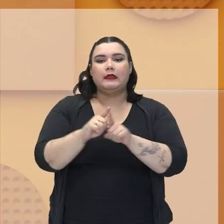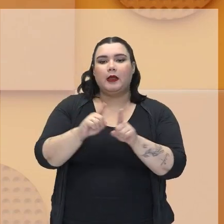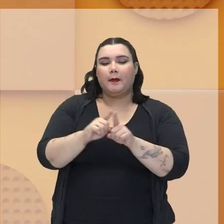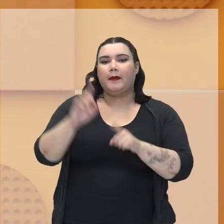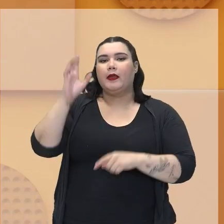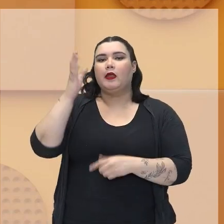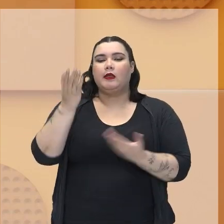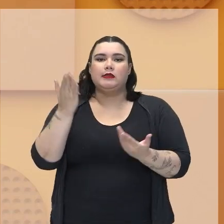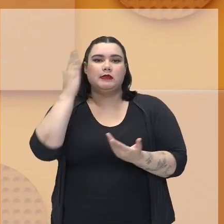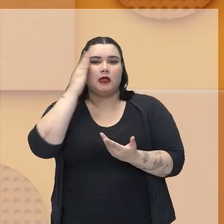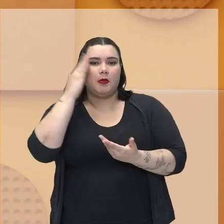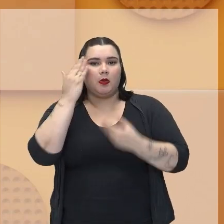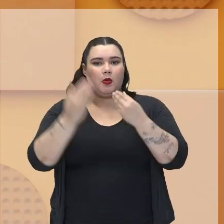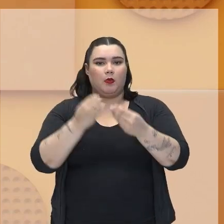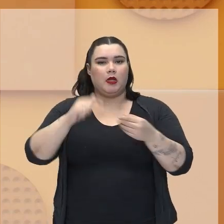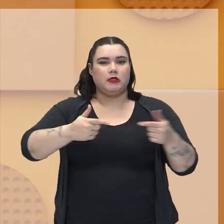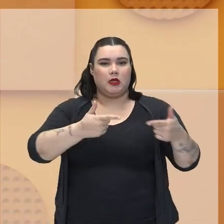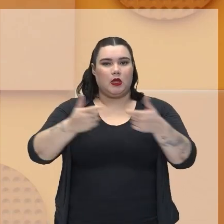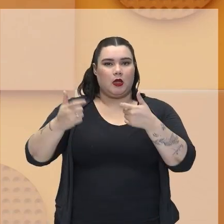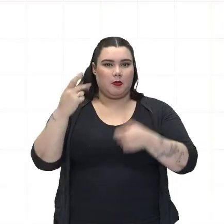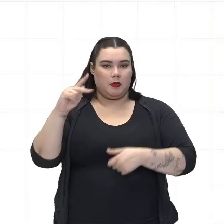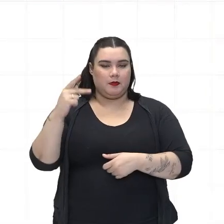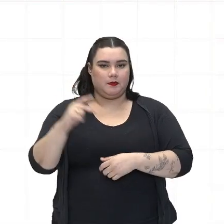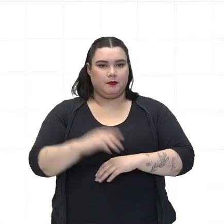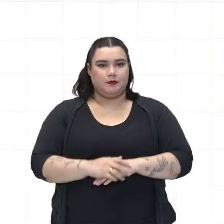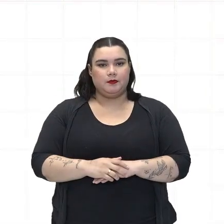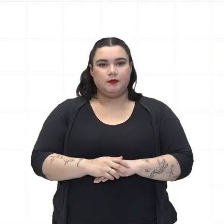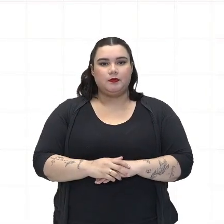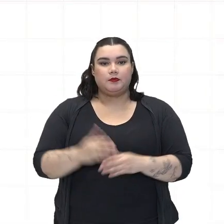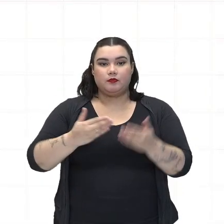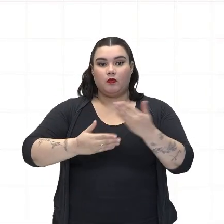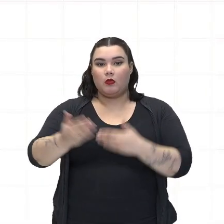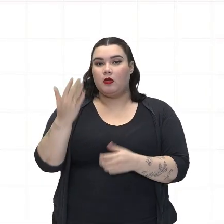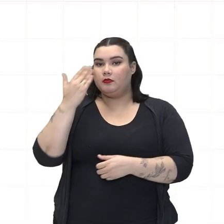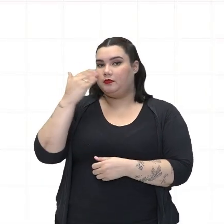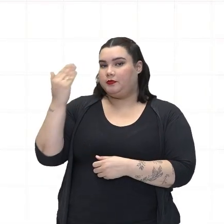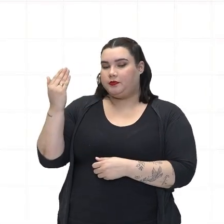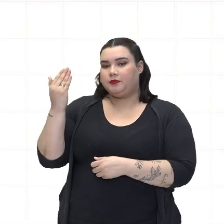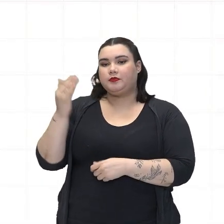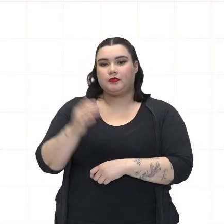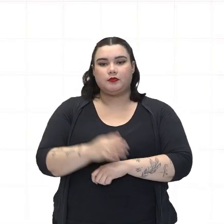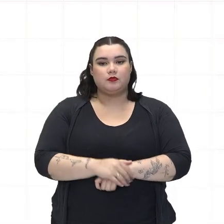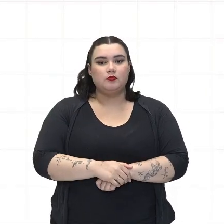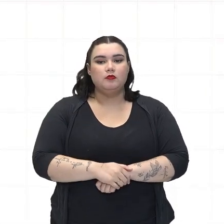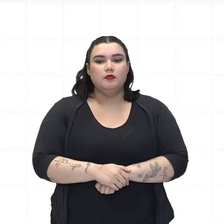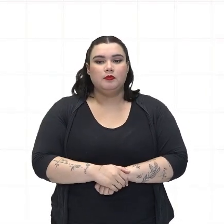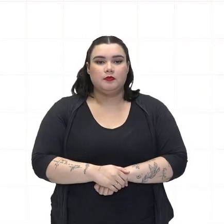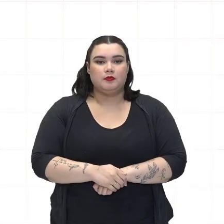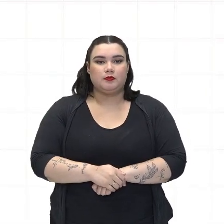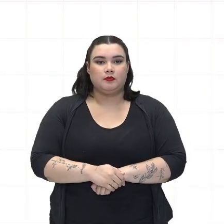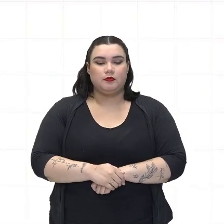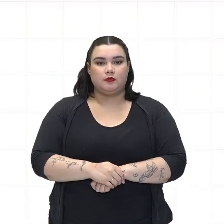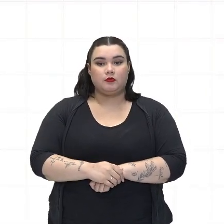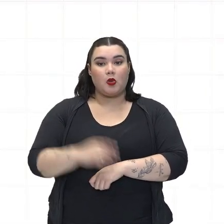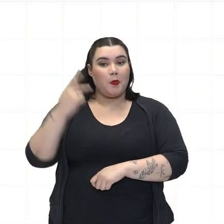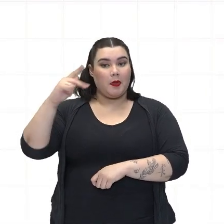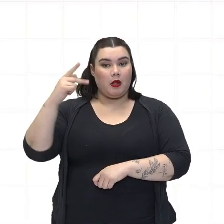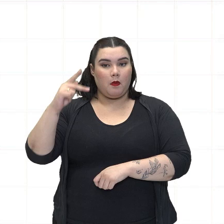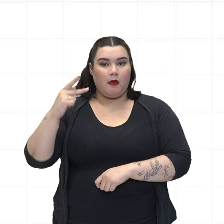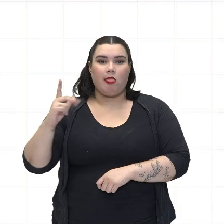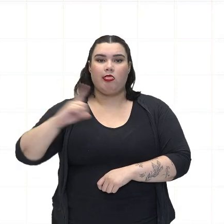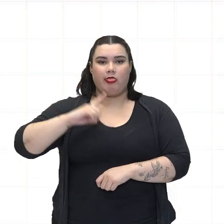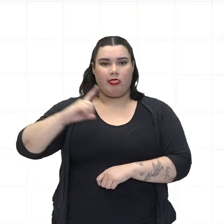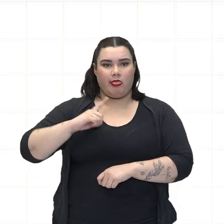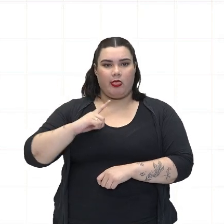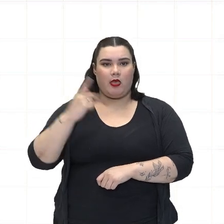mais sobre a Guerra do Paraguai. Vamos adiante, vamos lá com o texto, vamos lá. O Paraguai, apesar de ser o menor